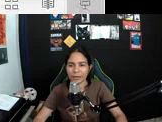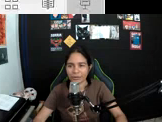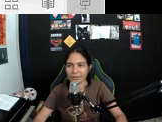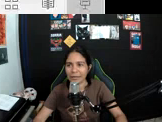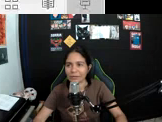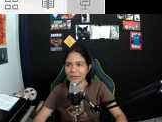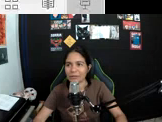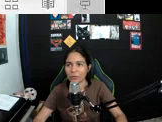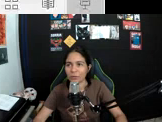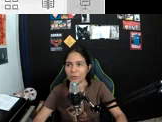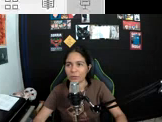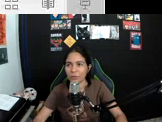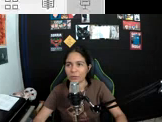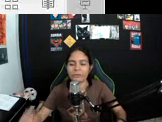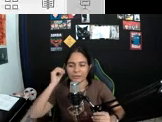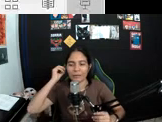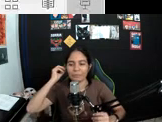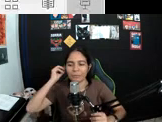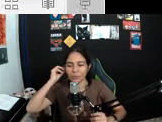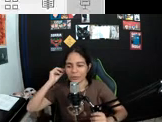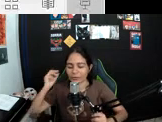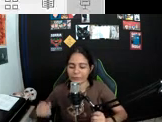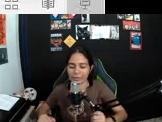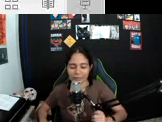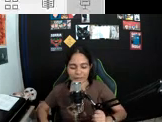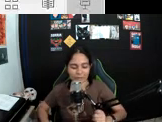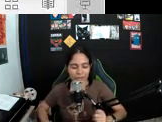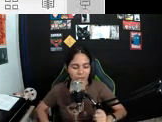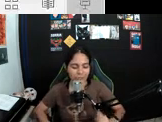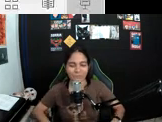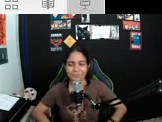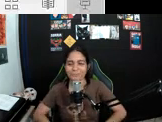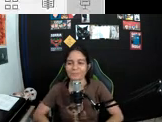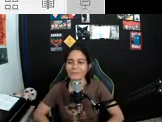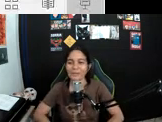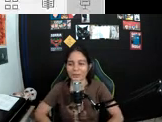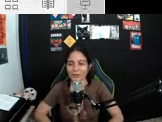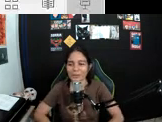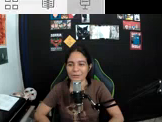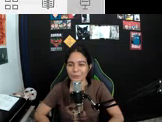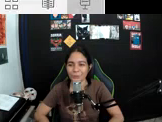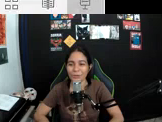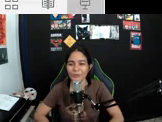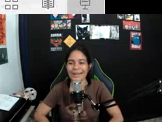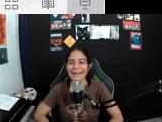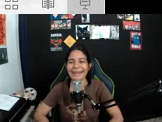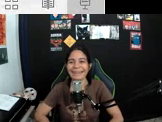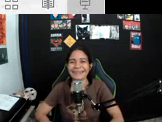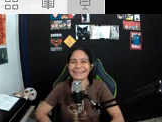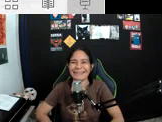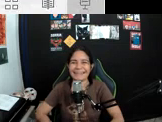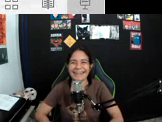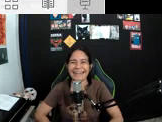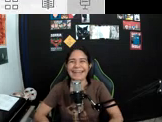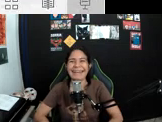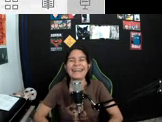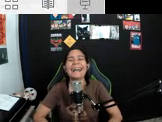de enfermagem, tá? Já são 8h11, né? Para a Bruna não ficar triste, porque a gente passou 1 minuto da